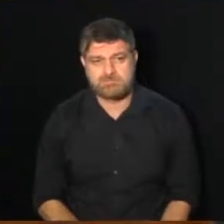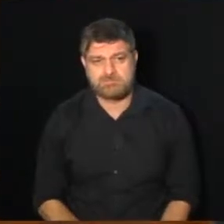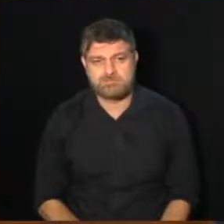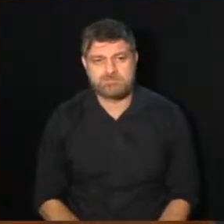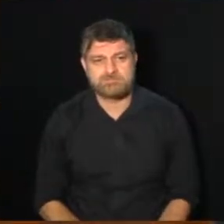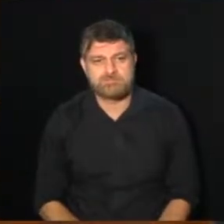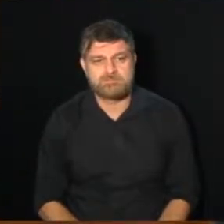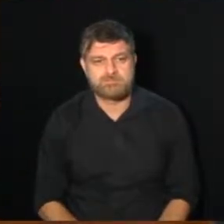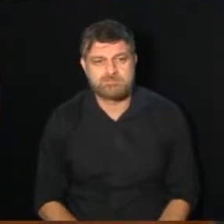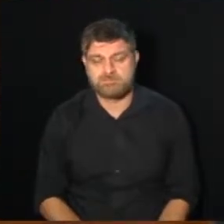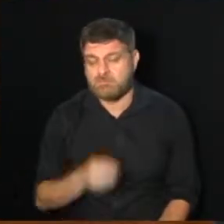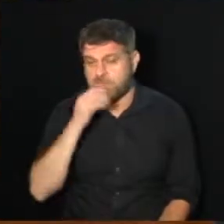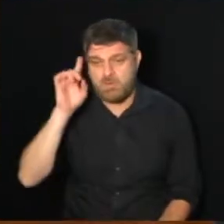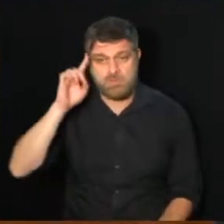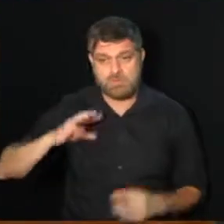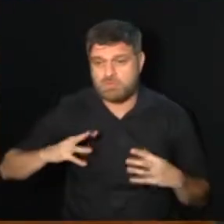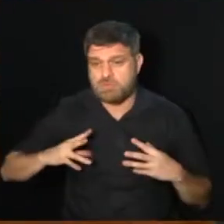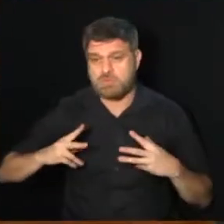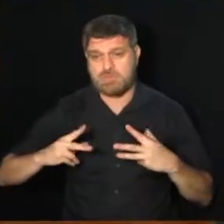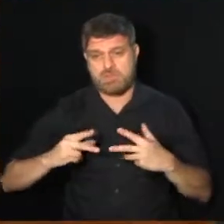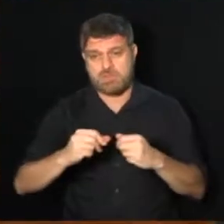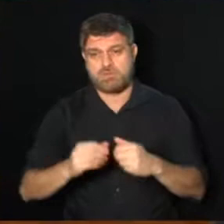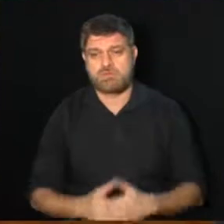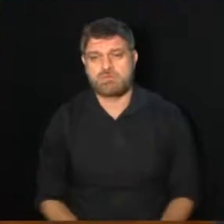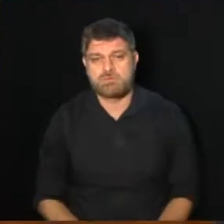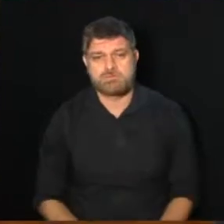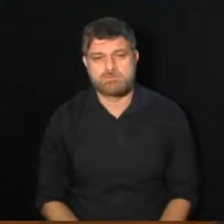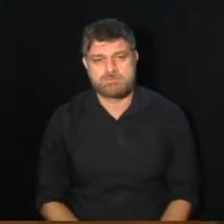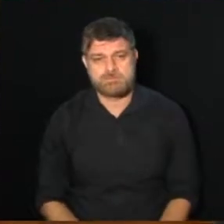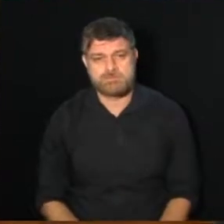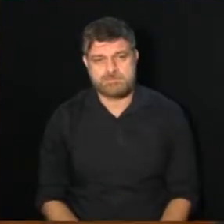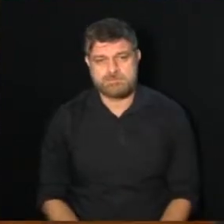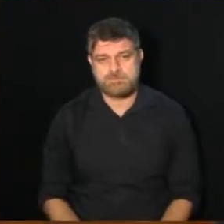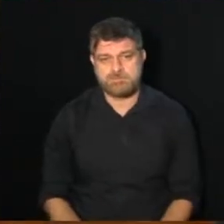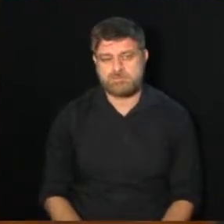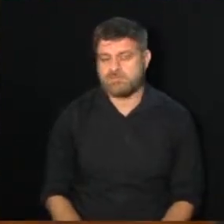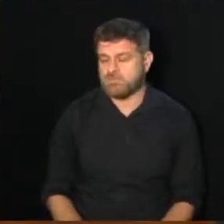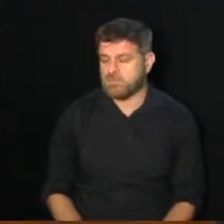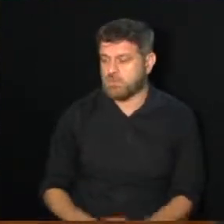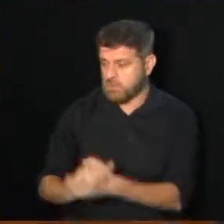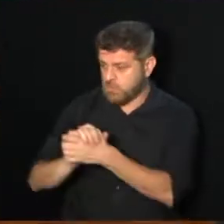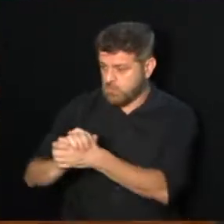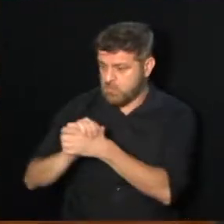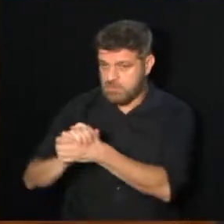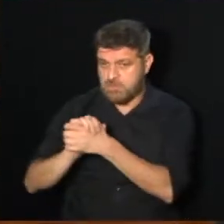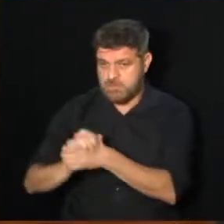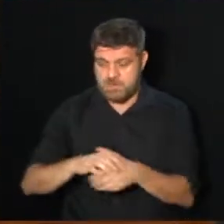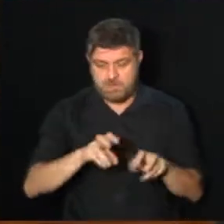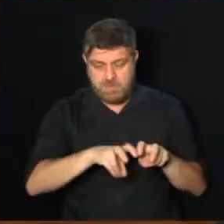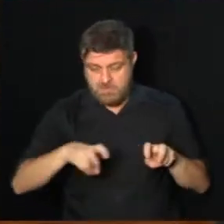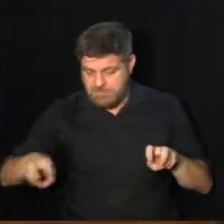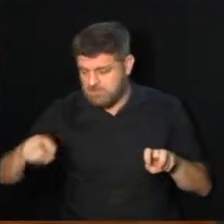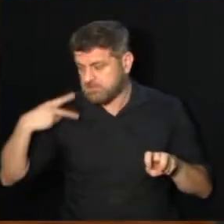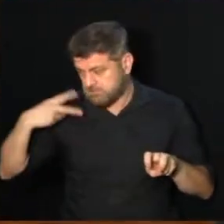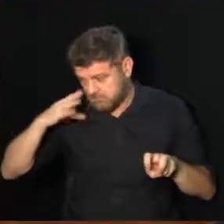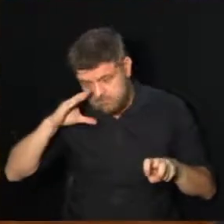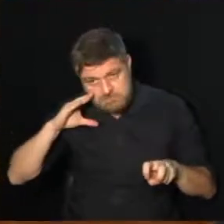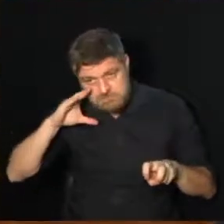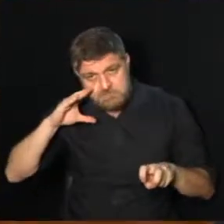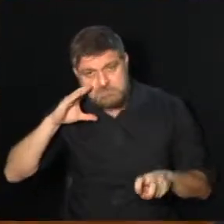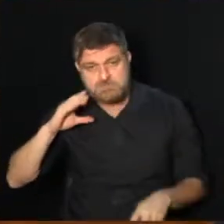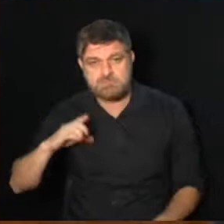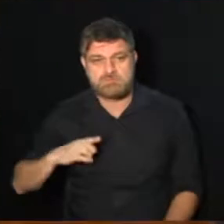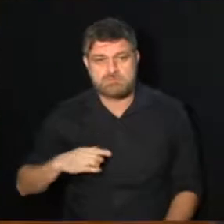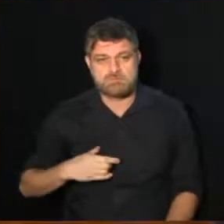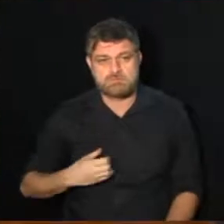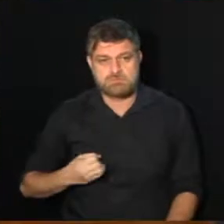Alô? Bom dia a todos. Em nome do vereador Cirilo, cumprimento a mesa e justifico mais